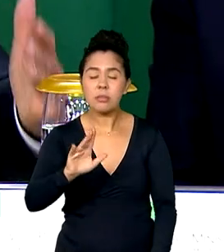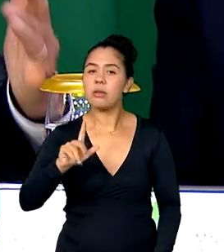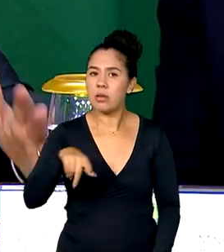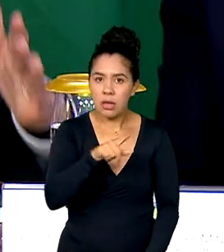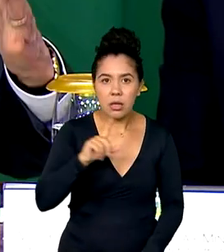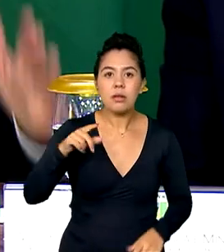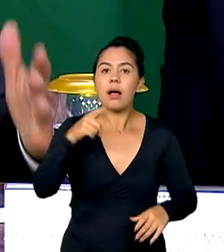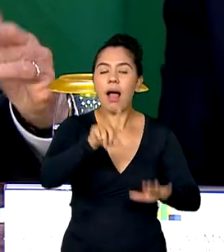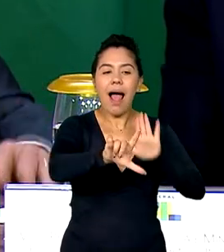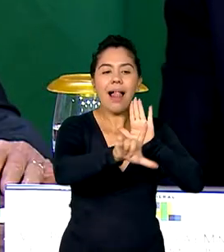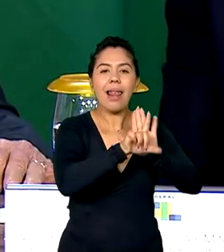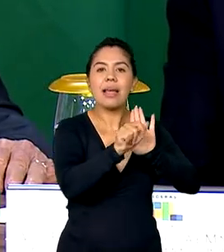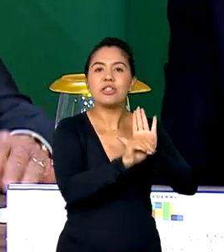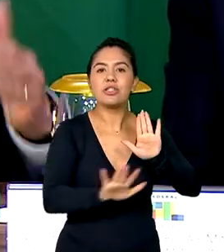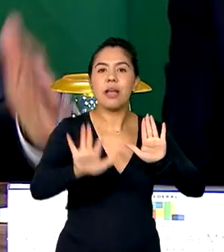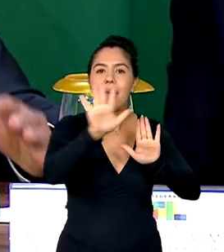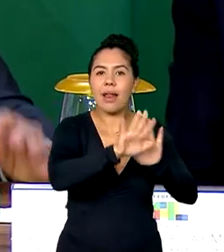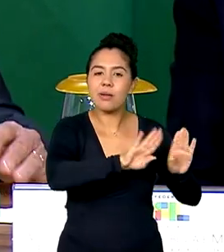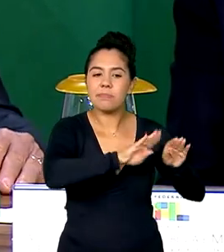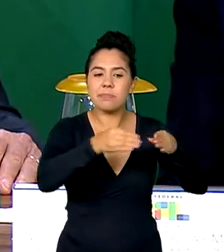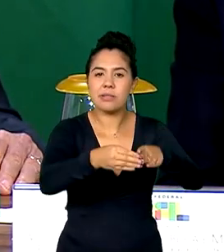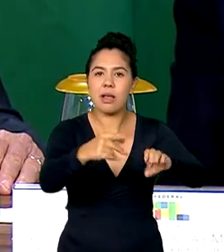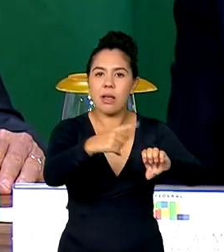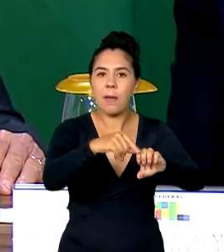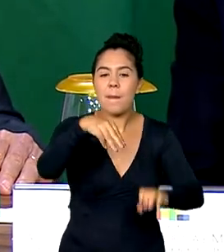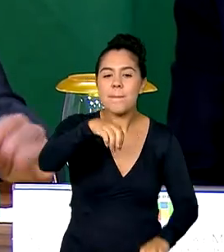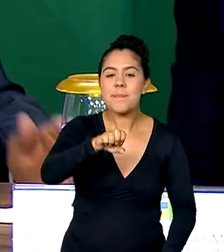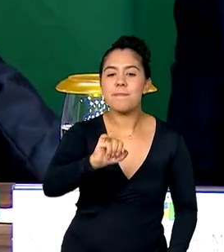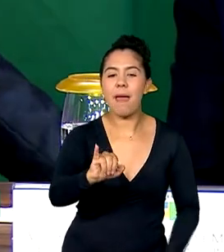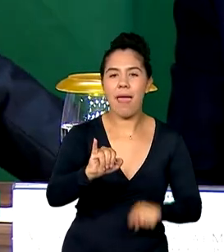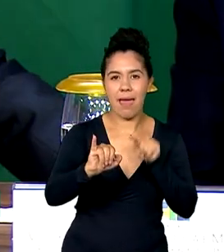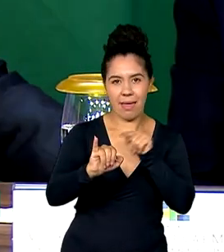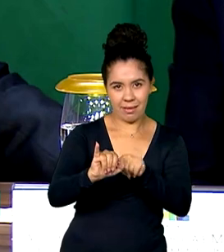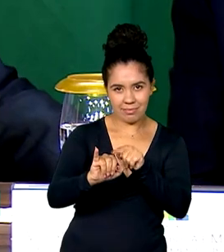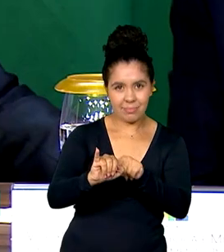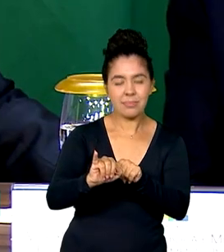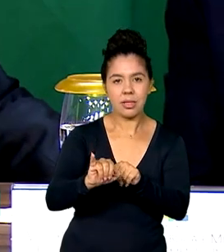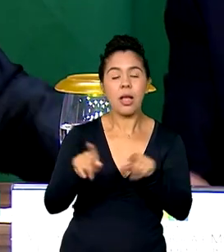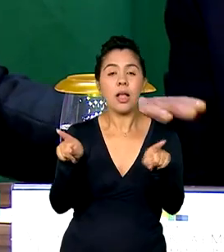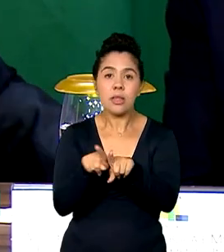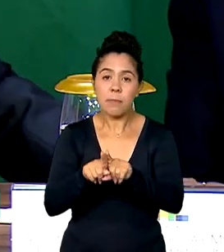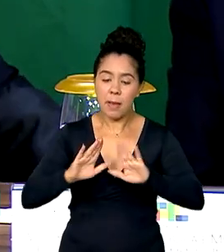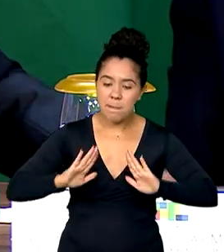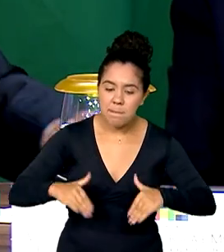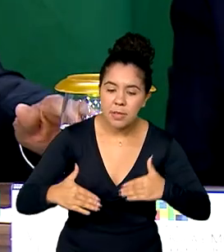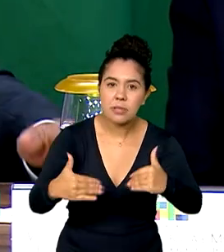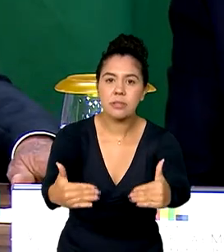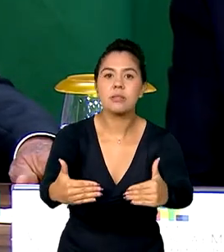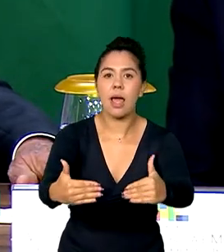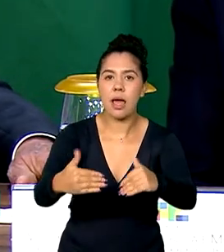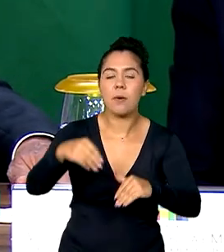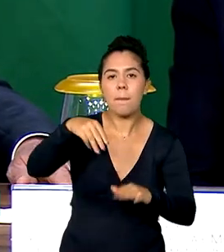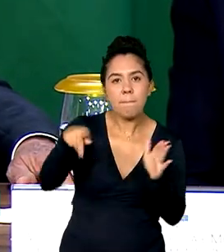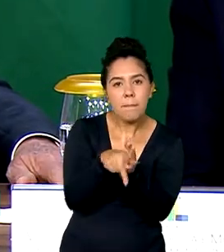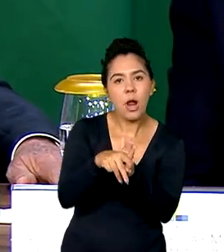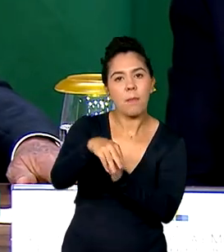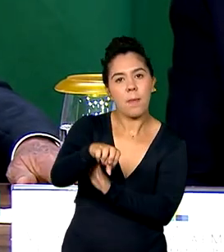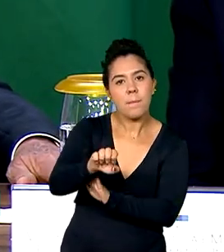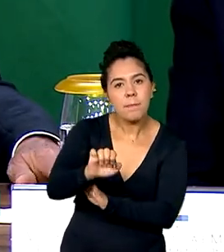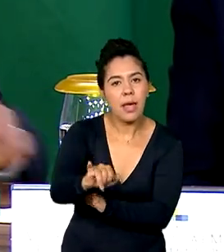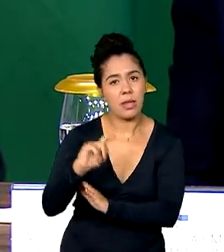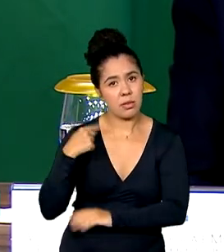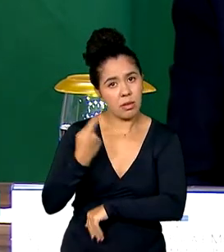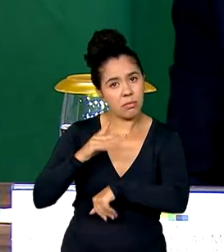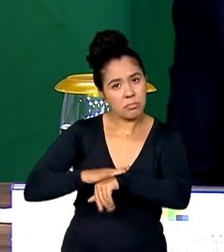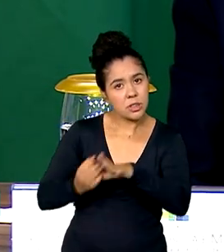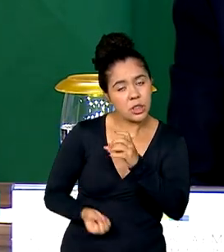a lei geral da micro e pequena empresa, não tinha o MEI, não tinha o Ministério da Pequena e Média Empresa que nós criamos,